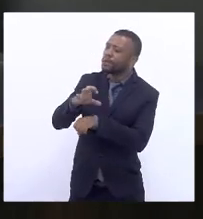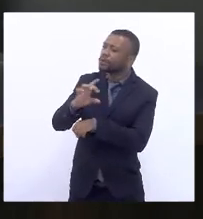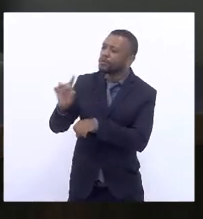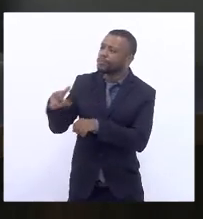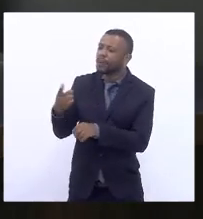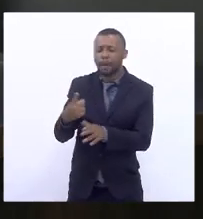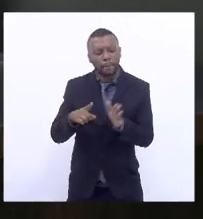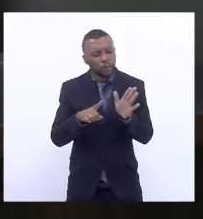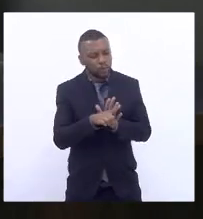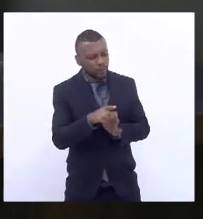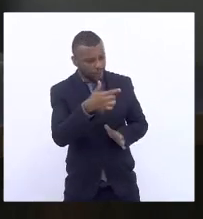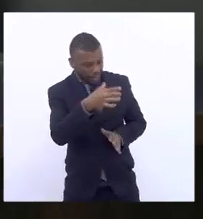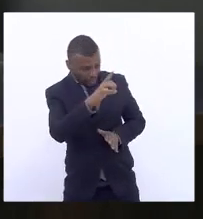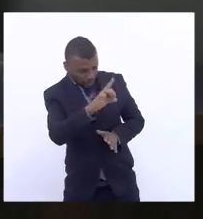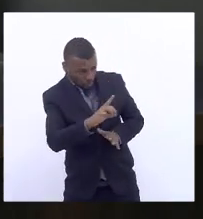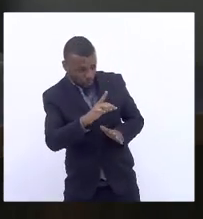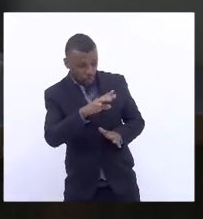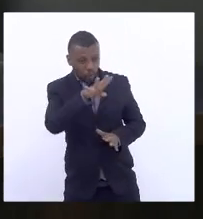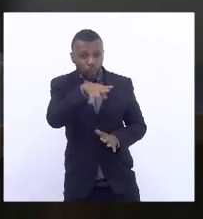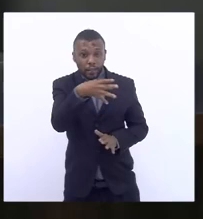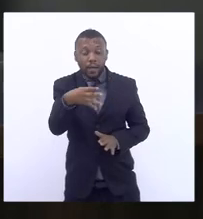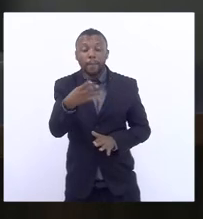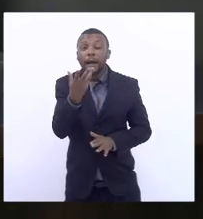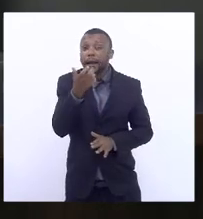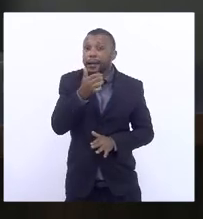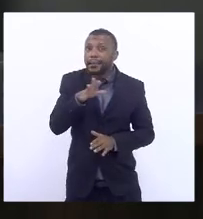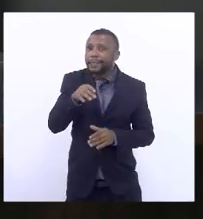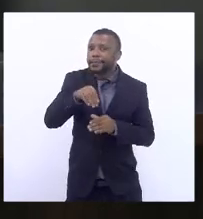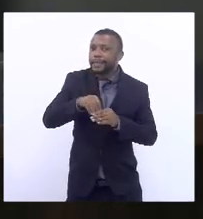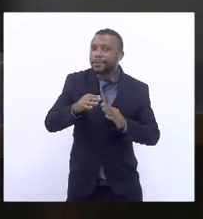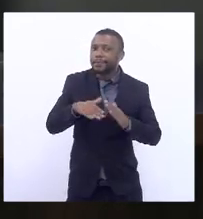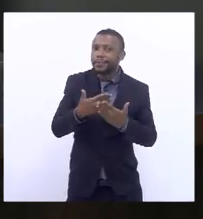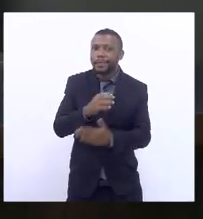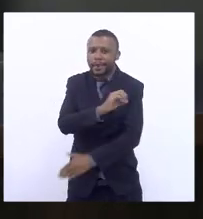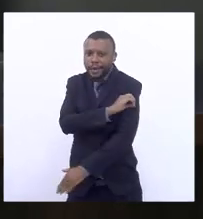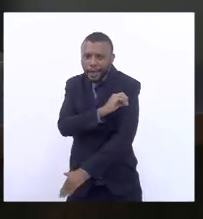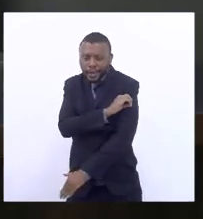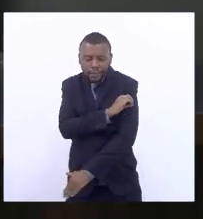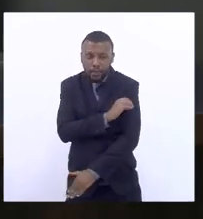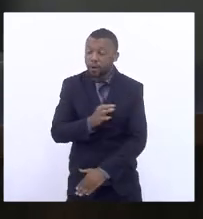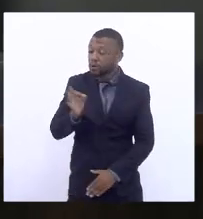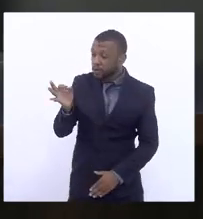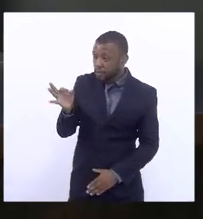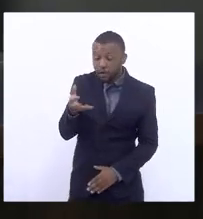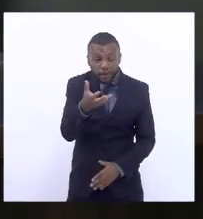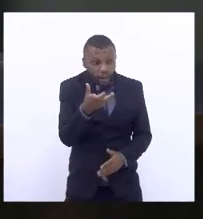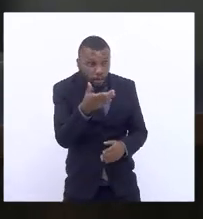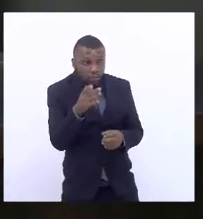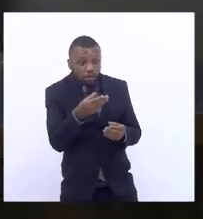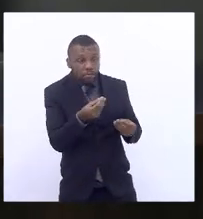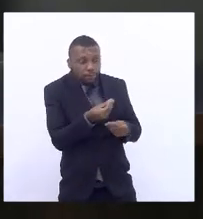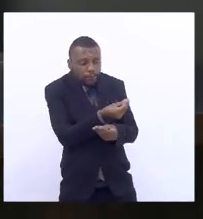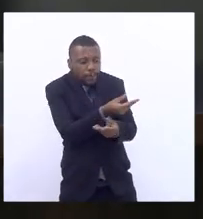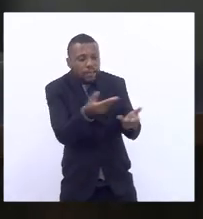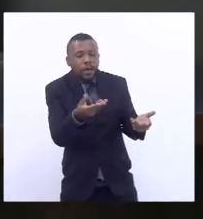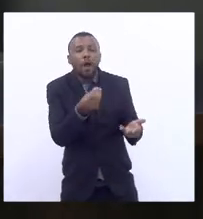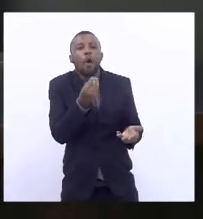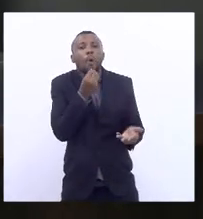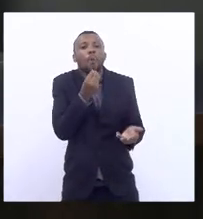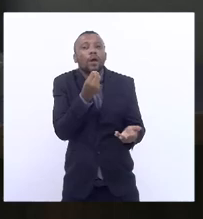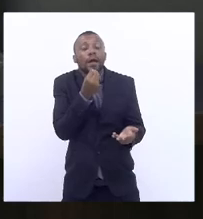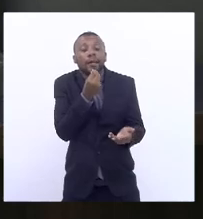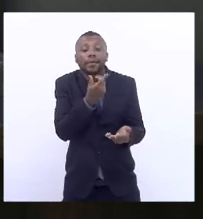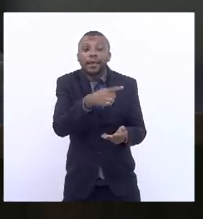do programa Criança na Creche? Eu falei: sou. Ele falou assim: eu quero dar acesso a essas crianças, eu quero dar acesso a essa